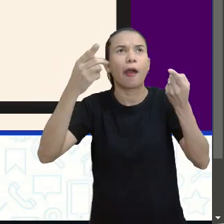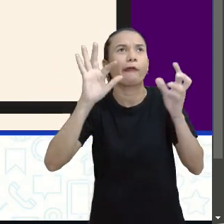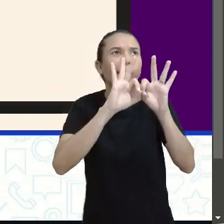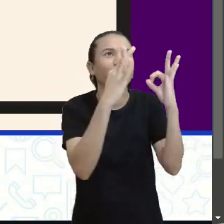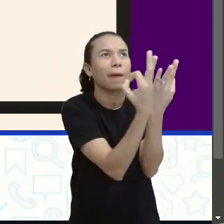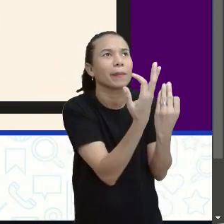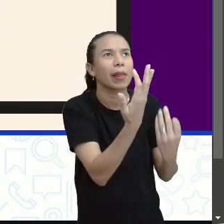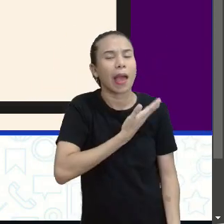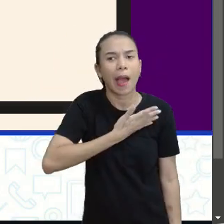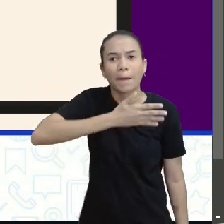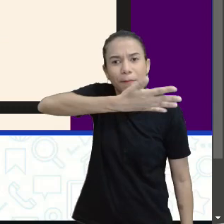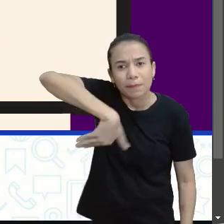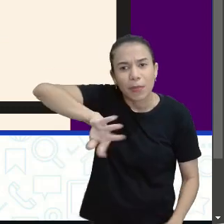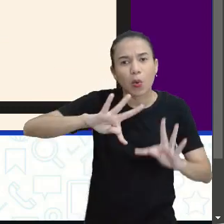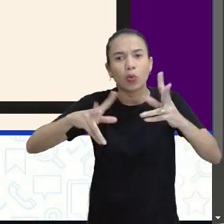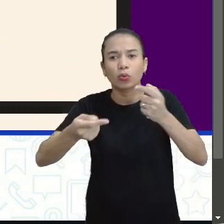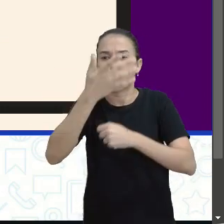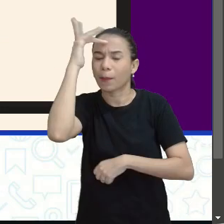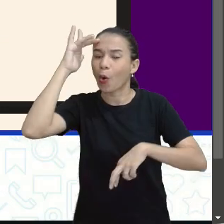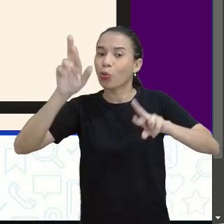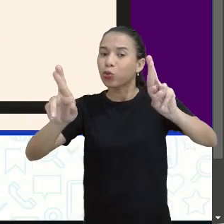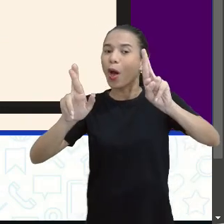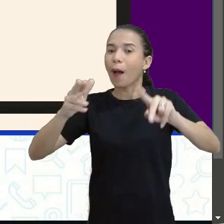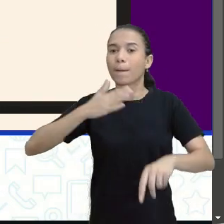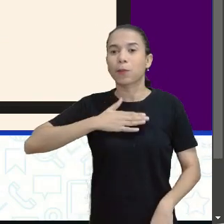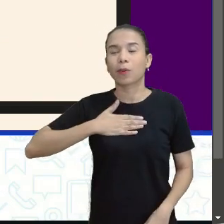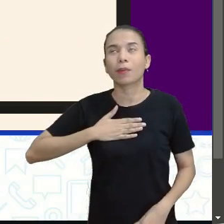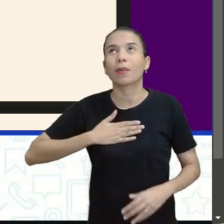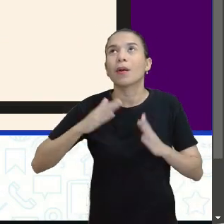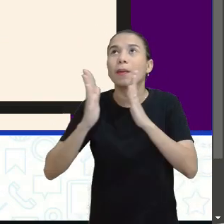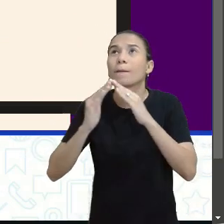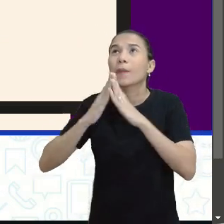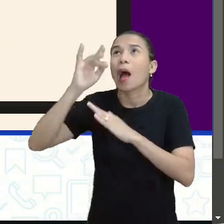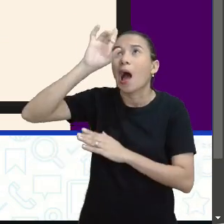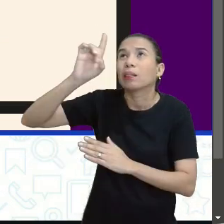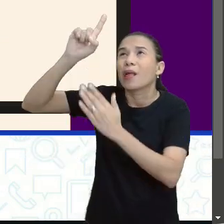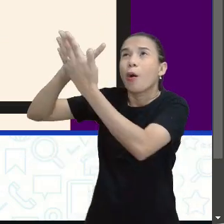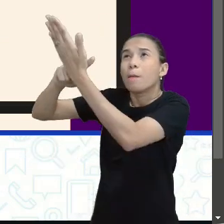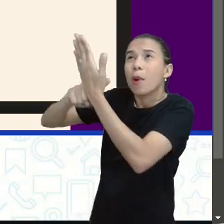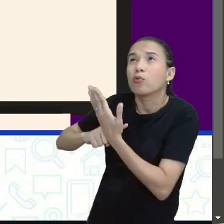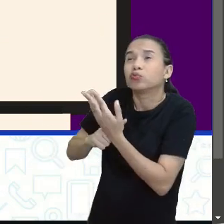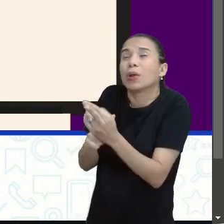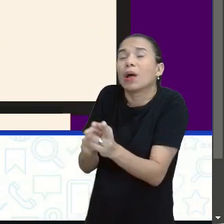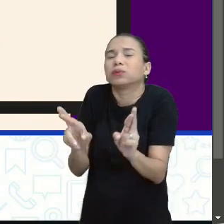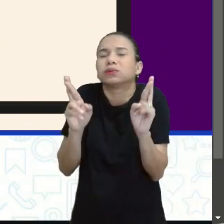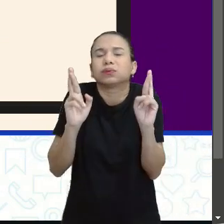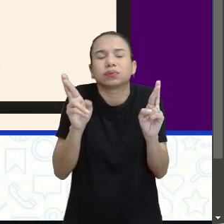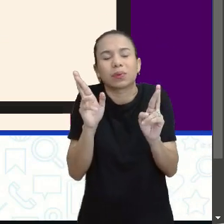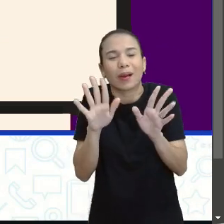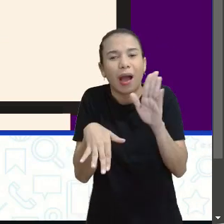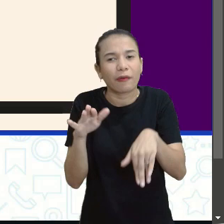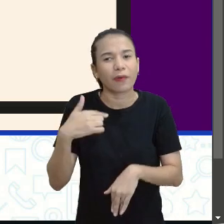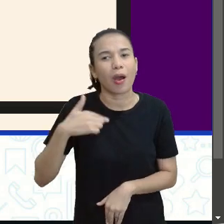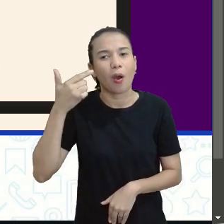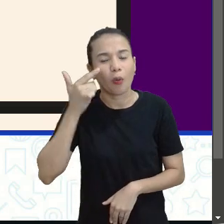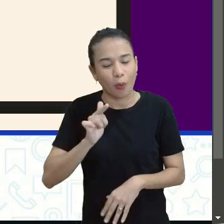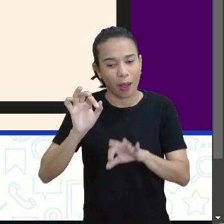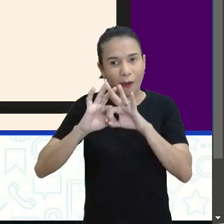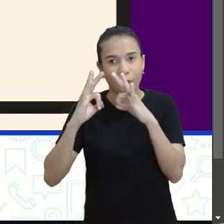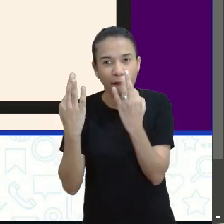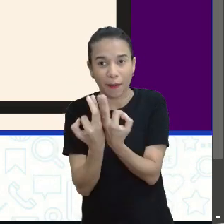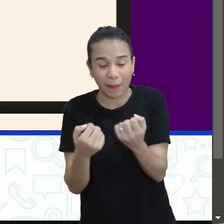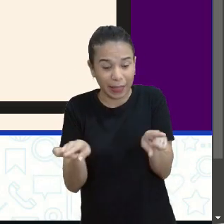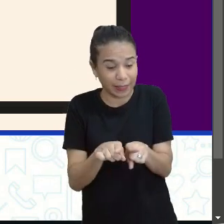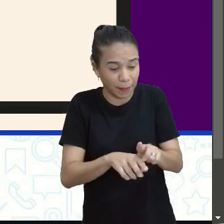meus amigos, todo mundo torcendo por mim. Peço para Deus me ajudar. E algumas vezes eu consigo, minha família torce por